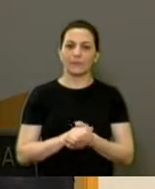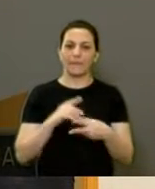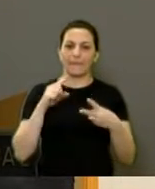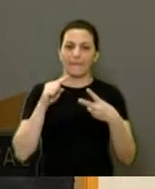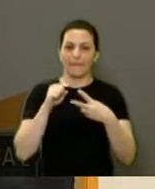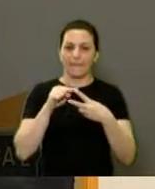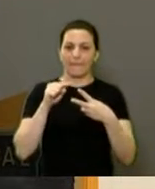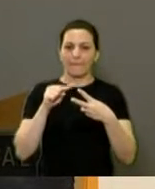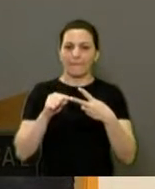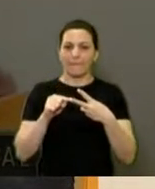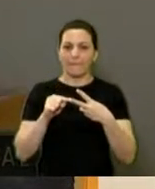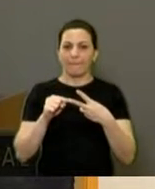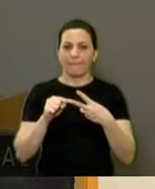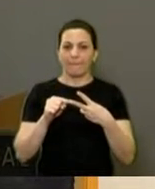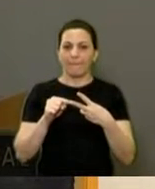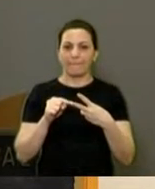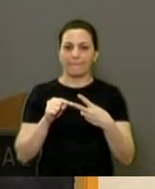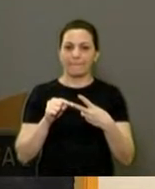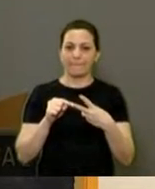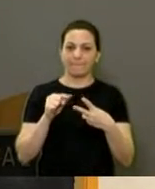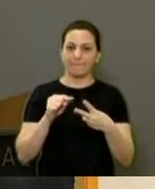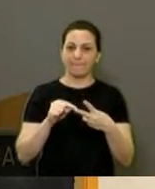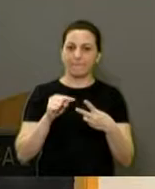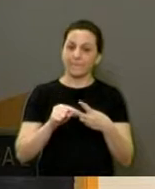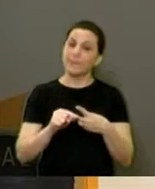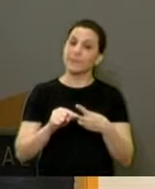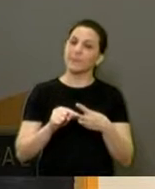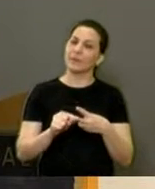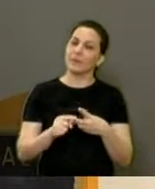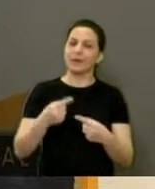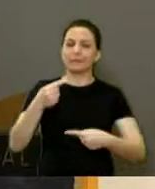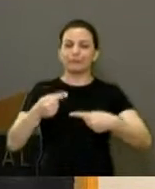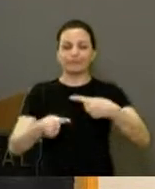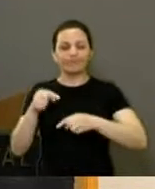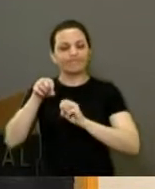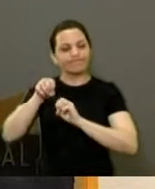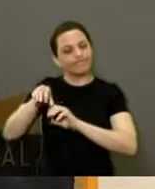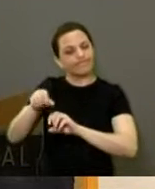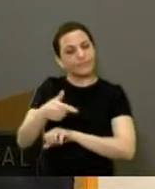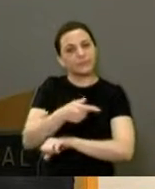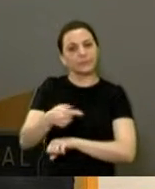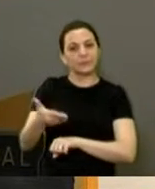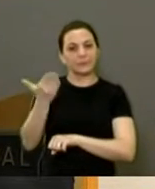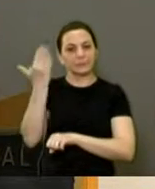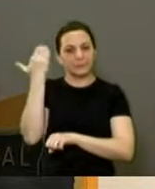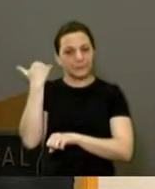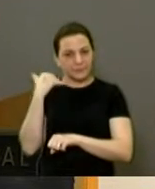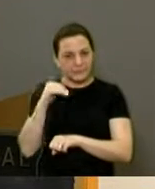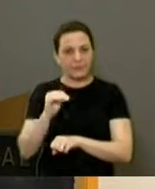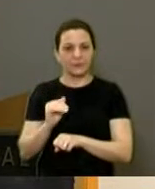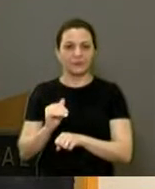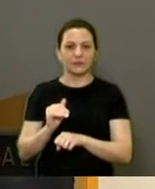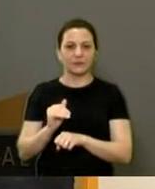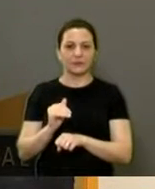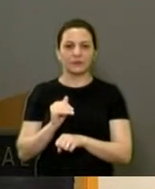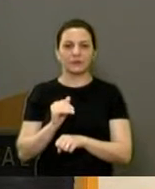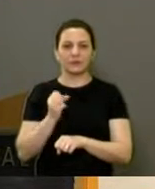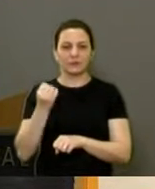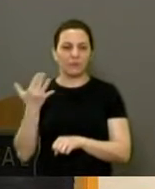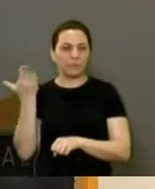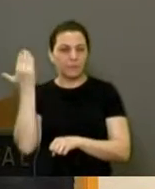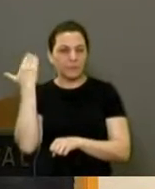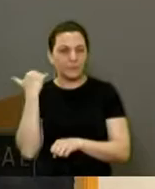naquela polêmica da educação que teve aqui algumas semanas atrás,